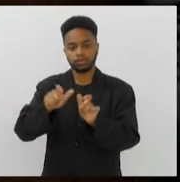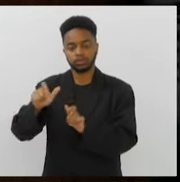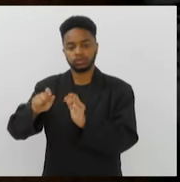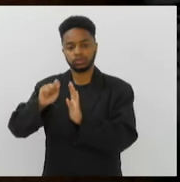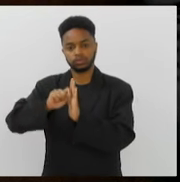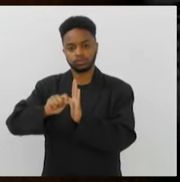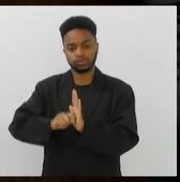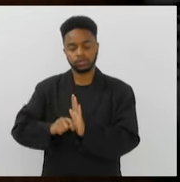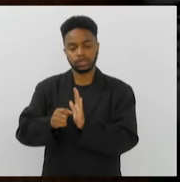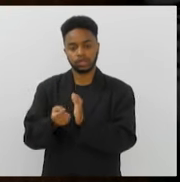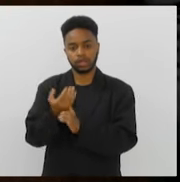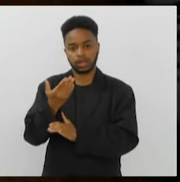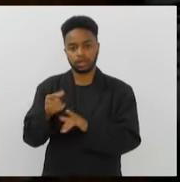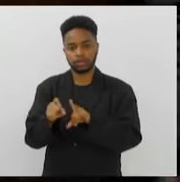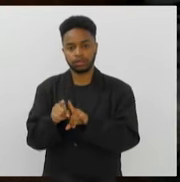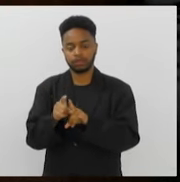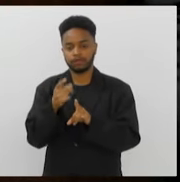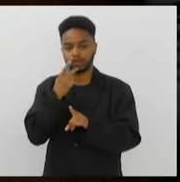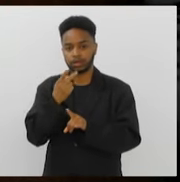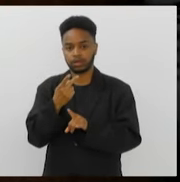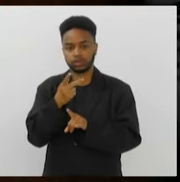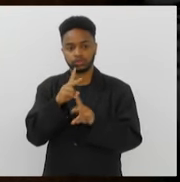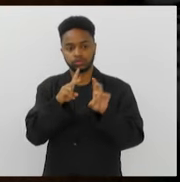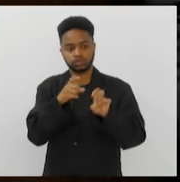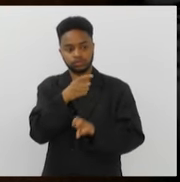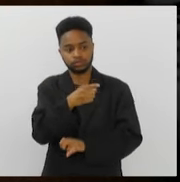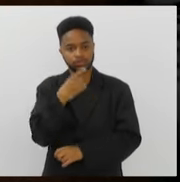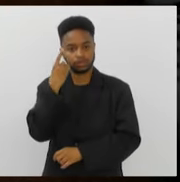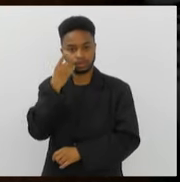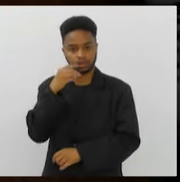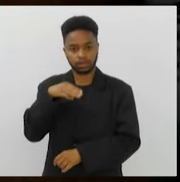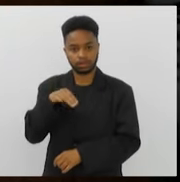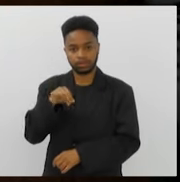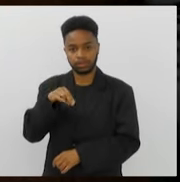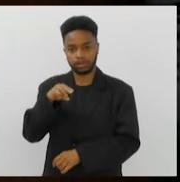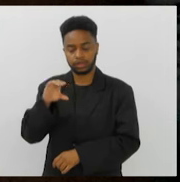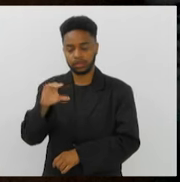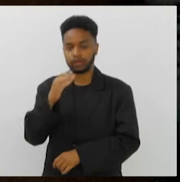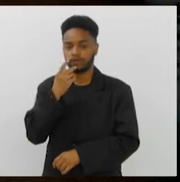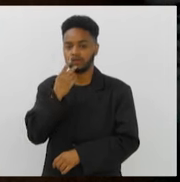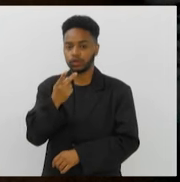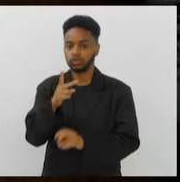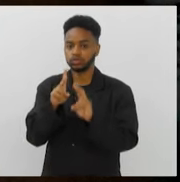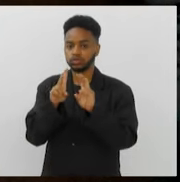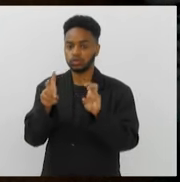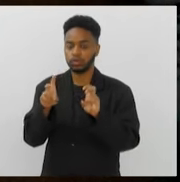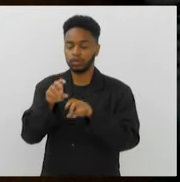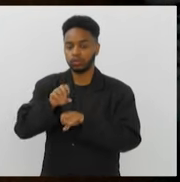o deputado e nobre amigo Carlos Mink, que falou sobre educação sexual.